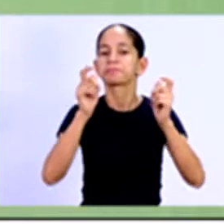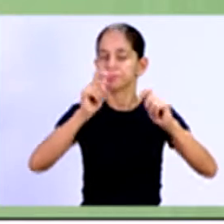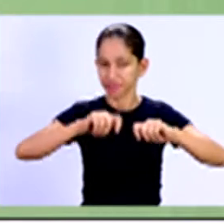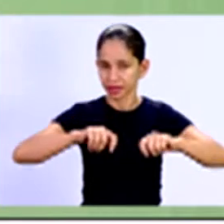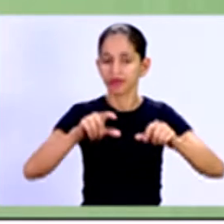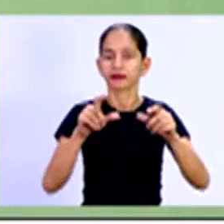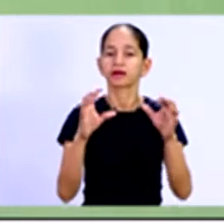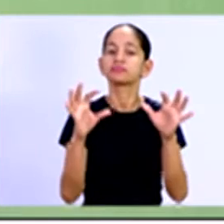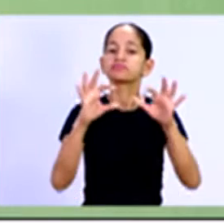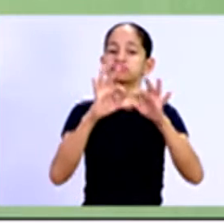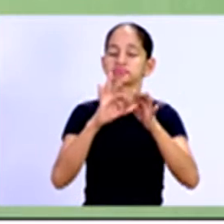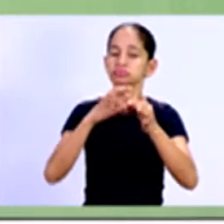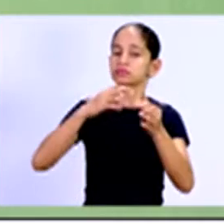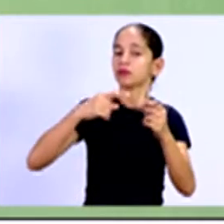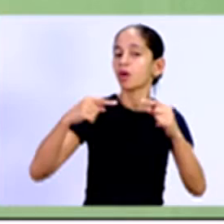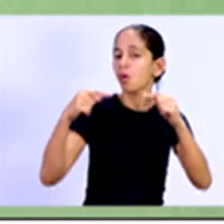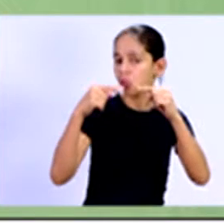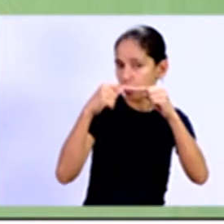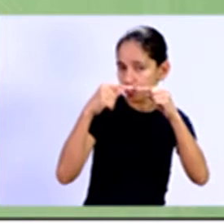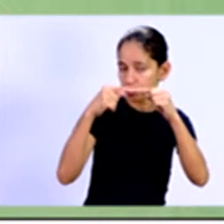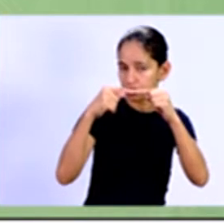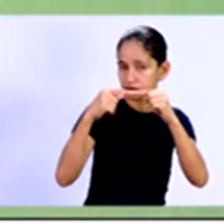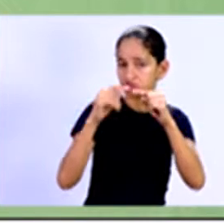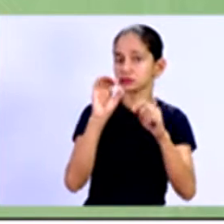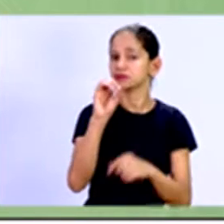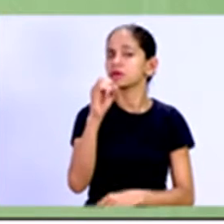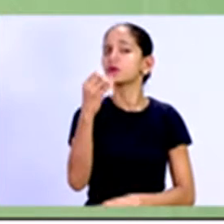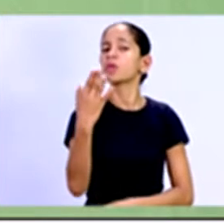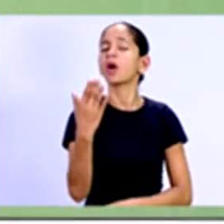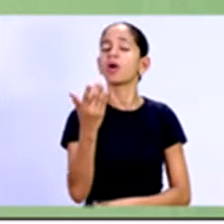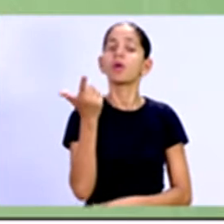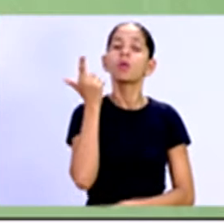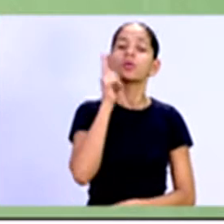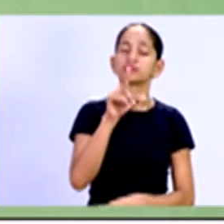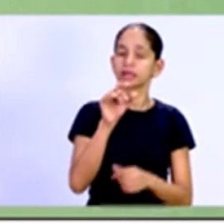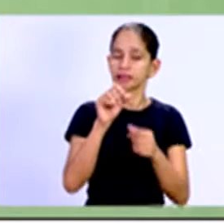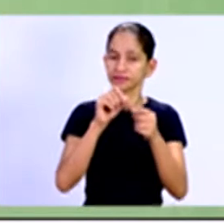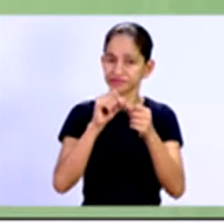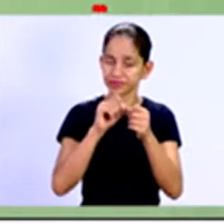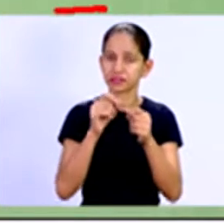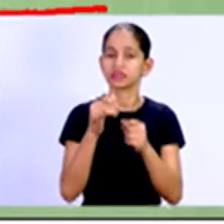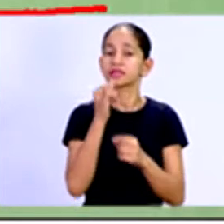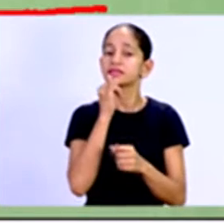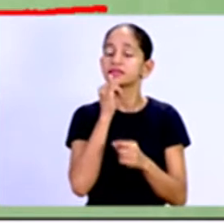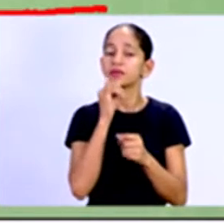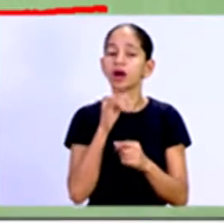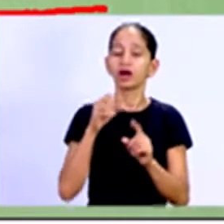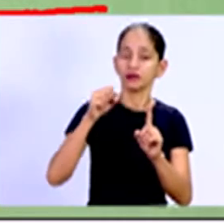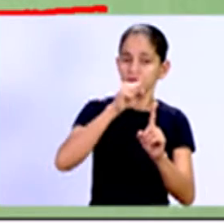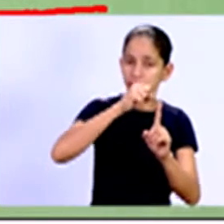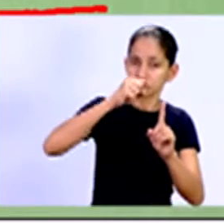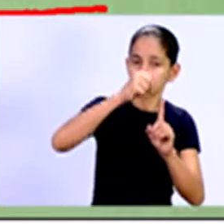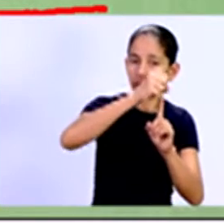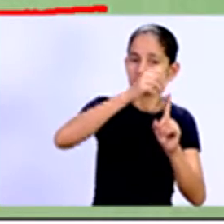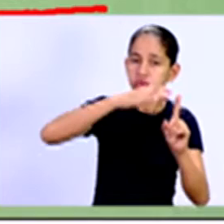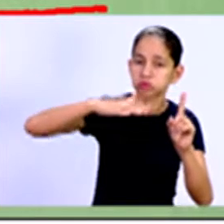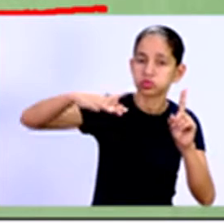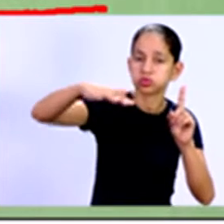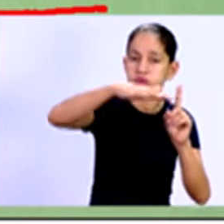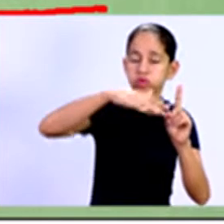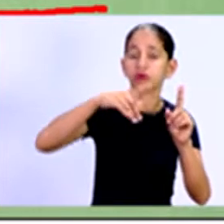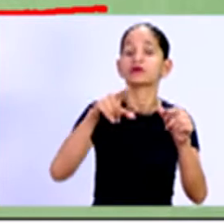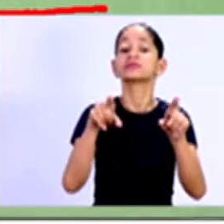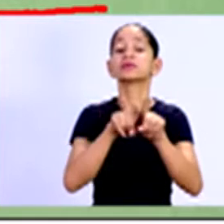Isso também vai estar relacionado com o grau de articulação entre os interesses coletivos e os